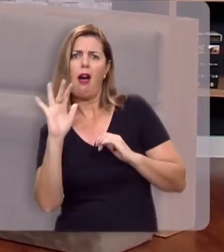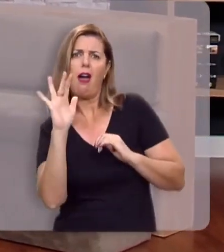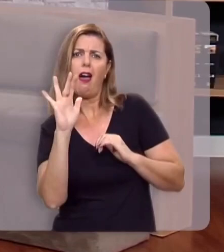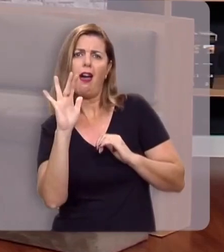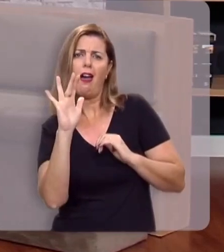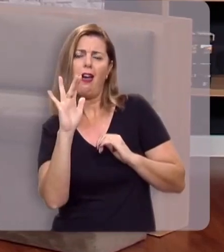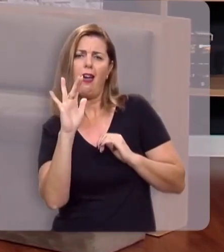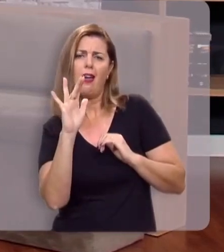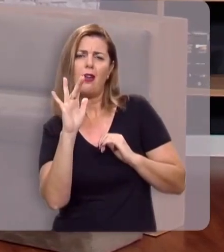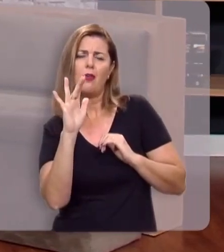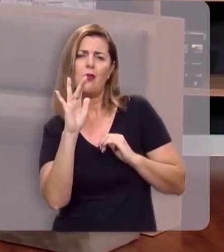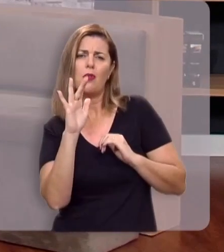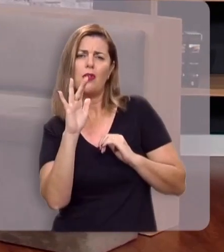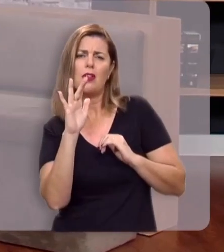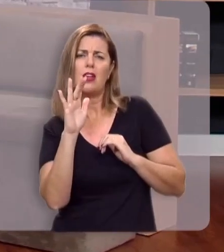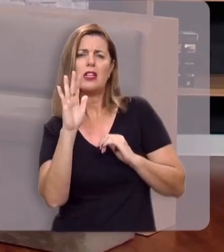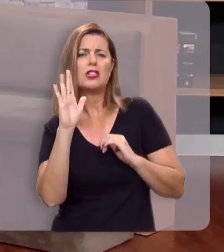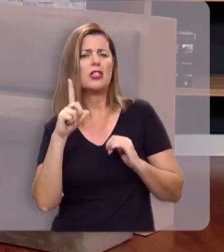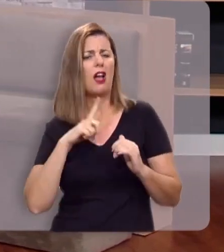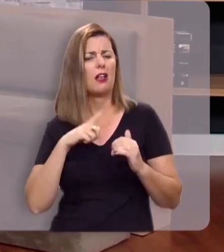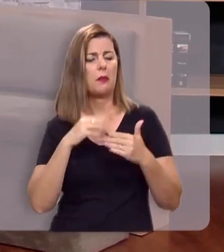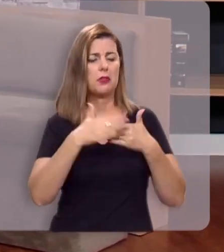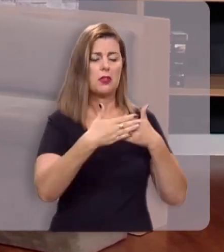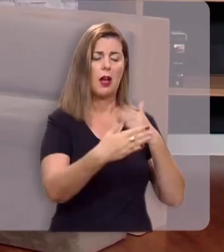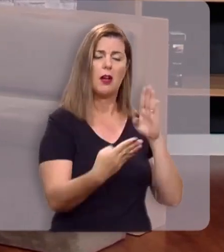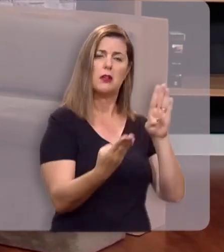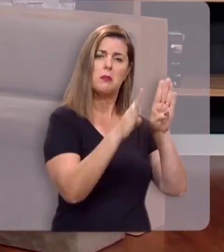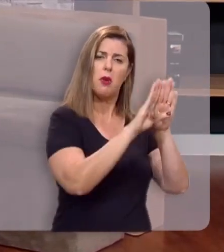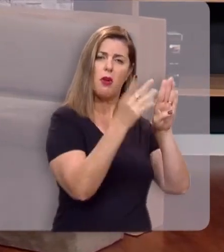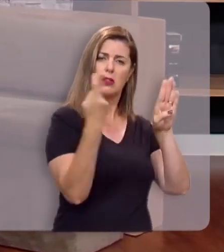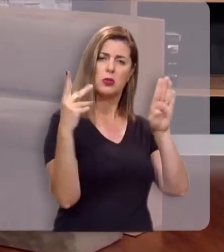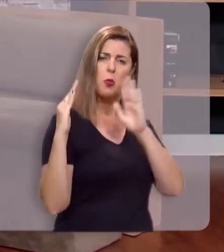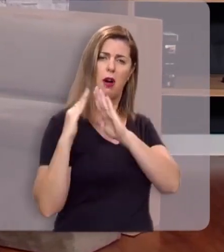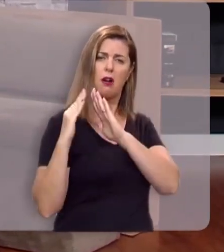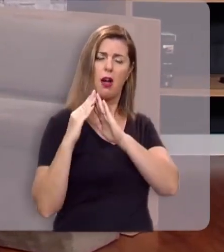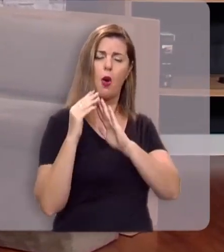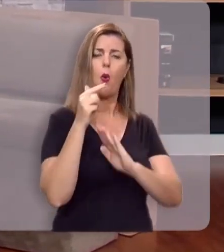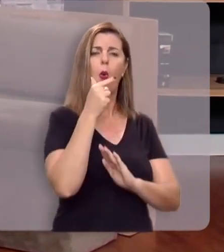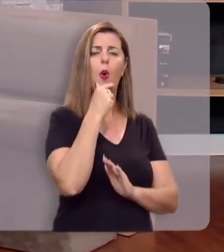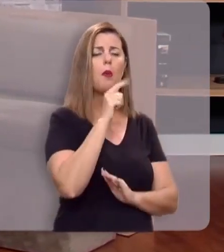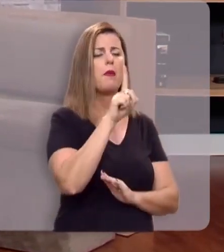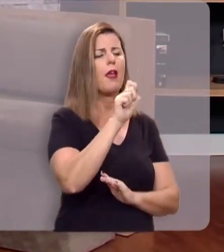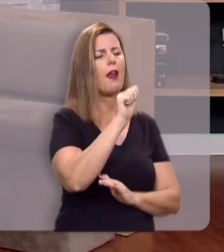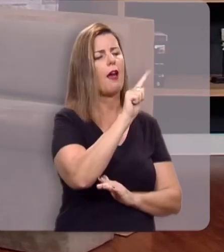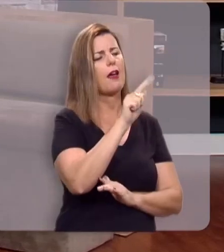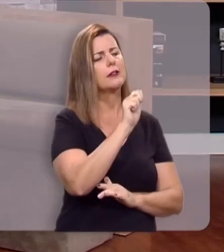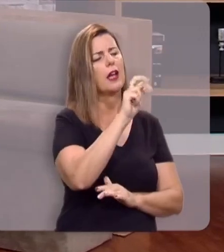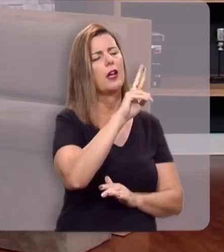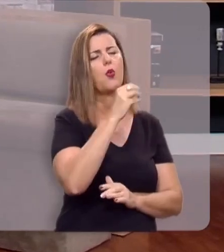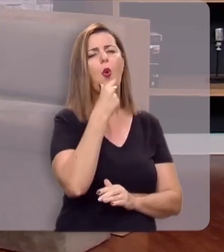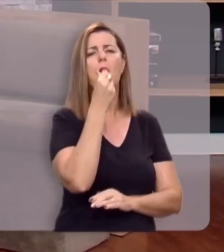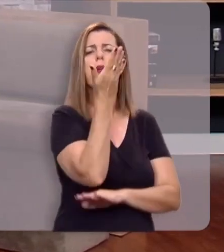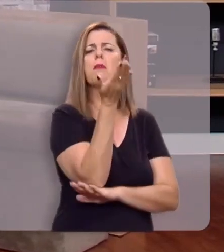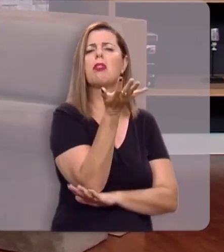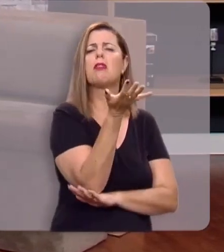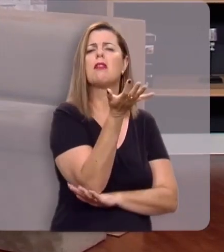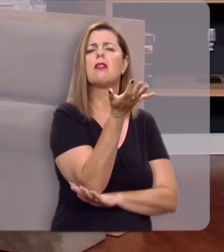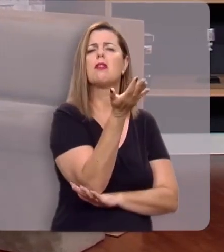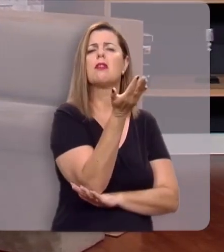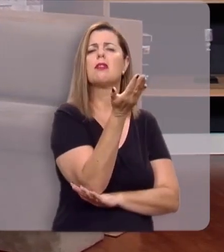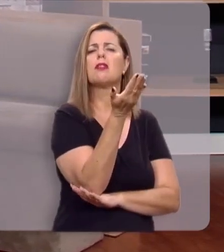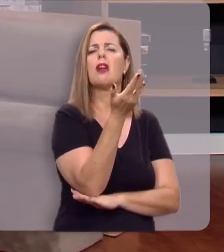mesmo tempo jazia à sua porta Lázaro, um mendigo, que